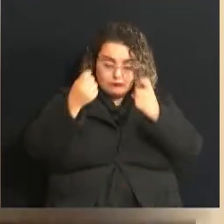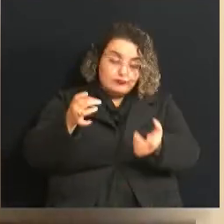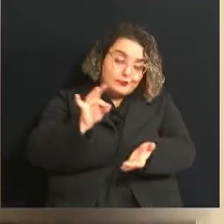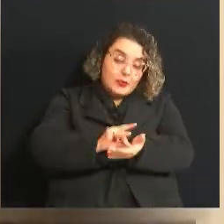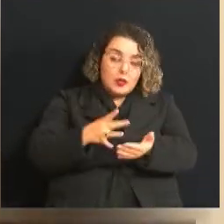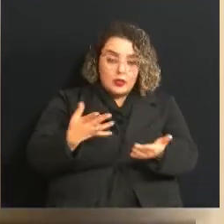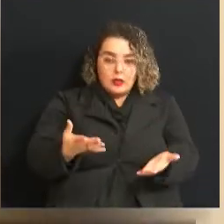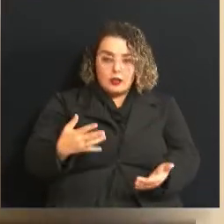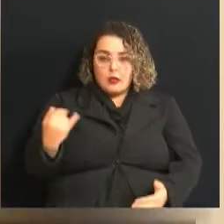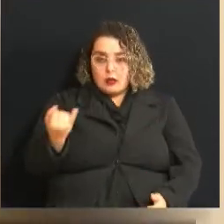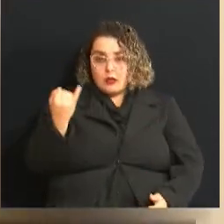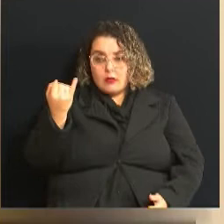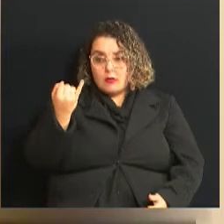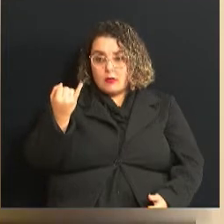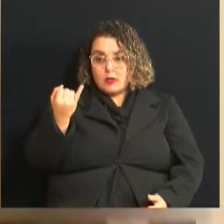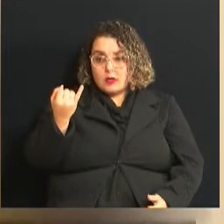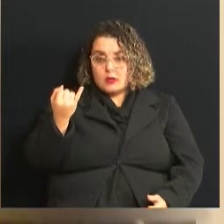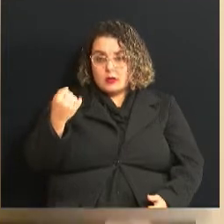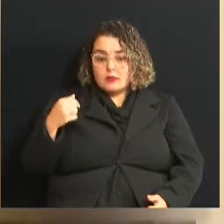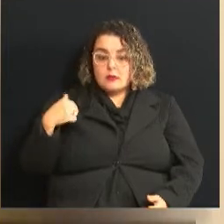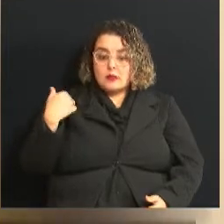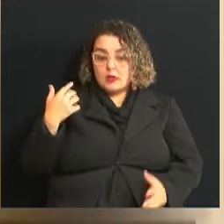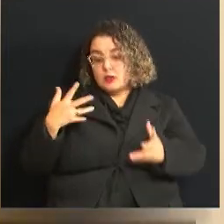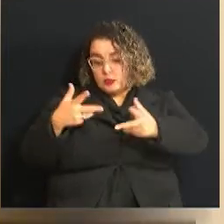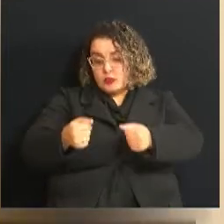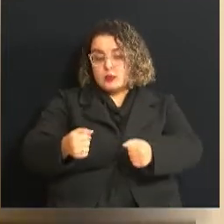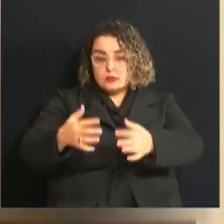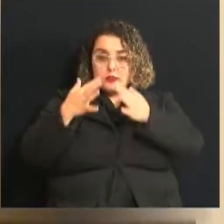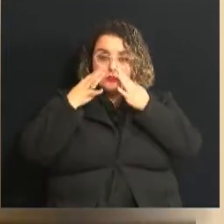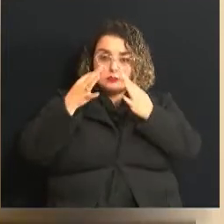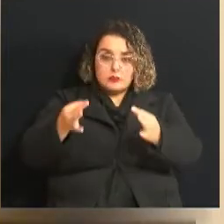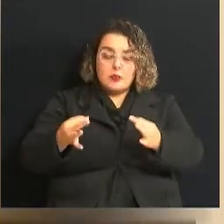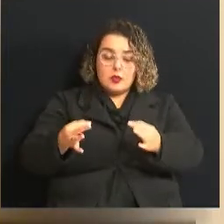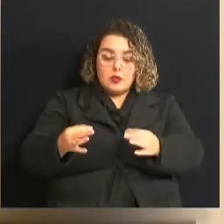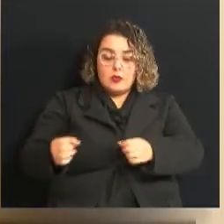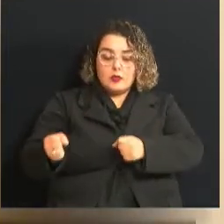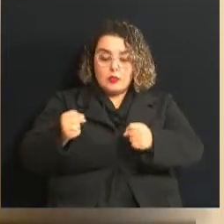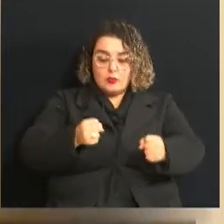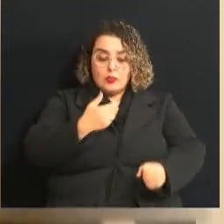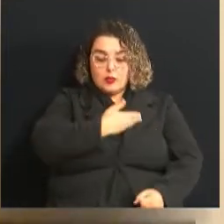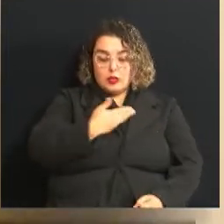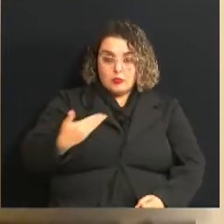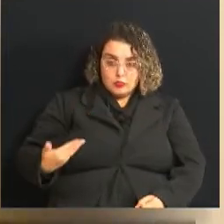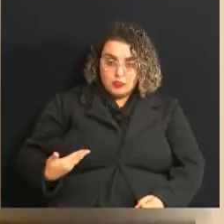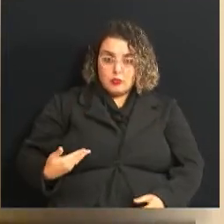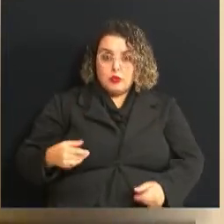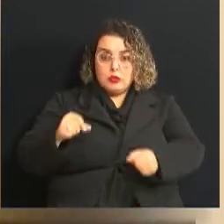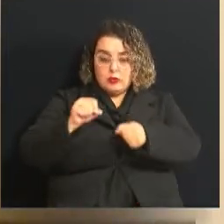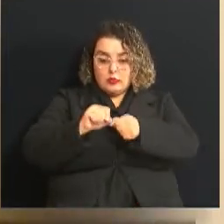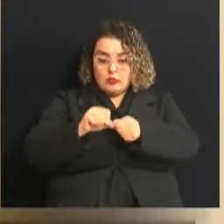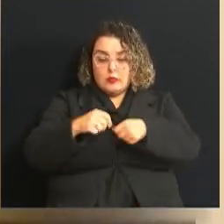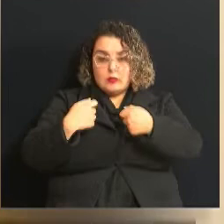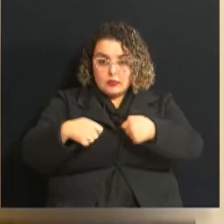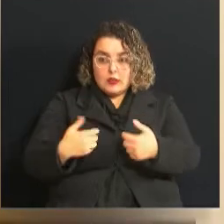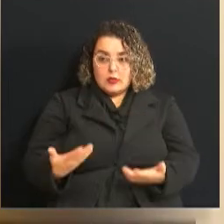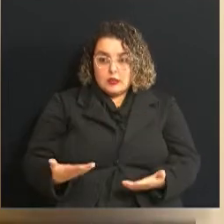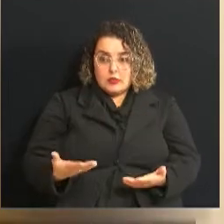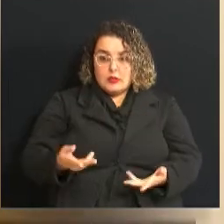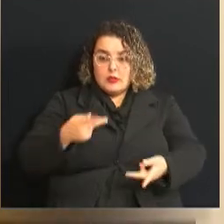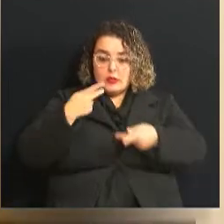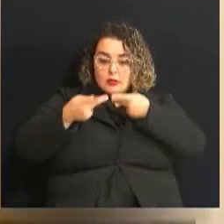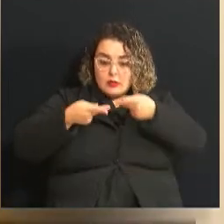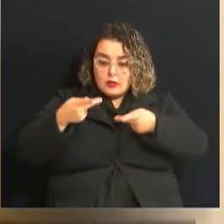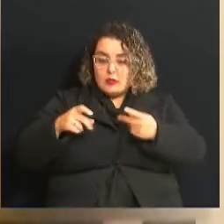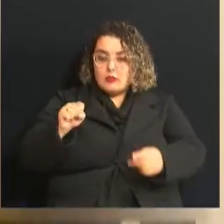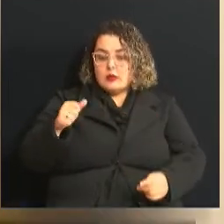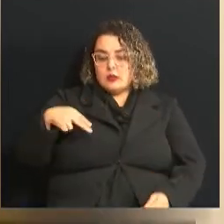acho que é importante isso para todos se atentarem, que o poder público ele precisa fazer alguma coisa, e o que eu quero conversar com o Sandro aqui